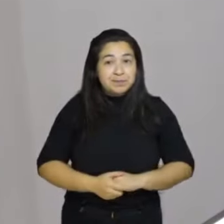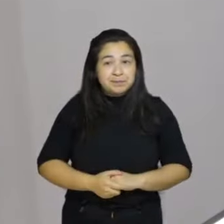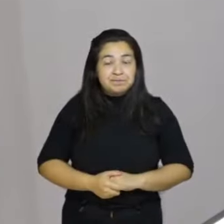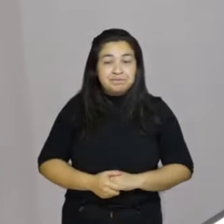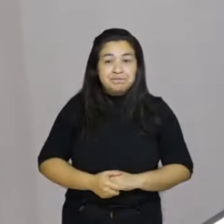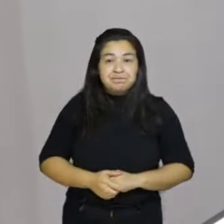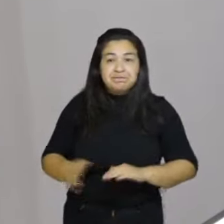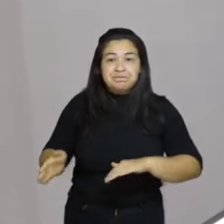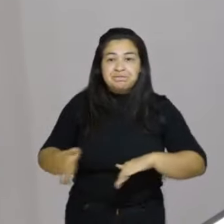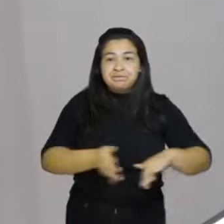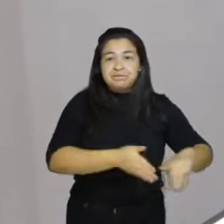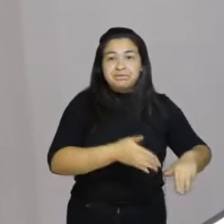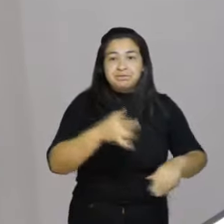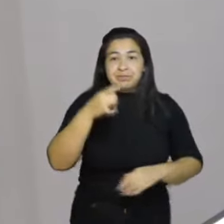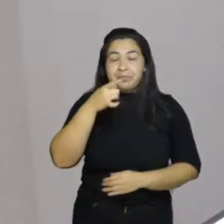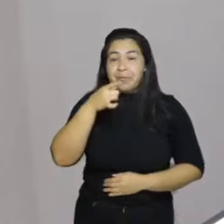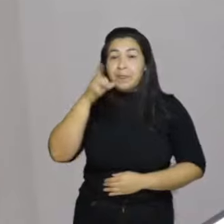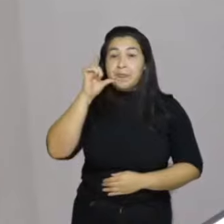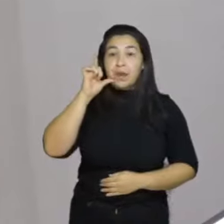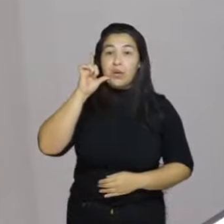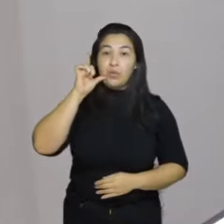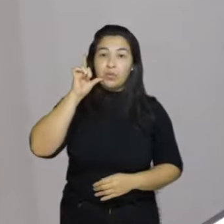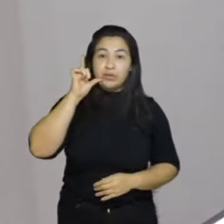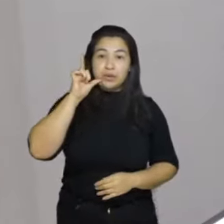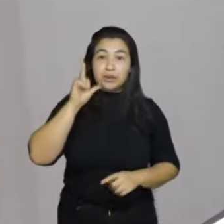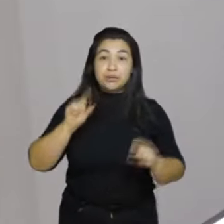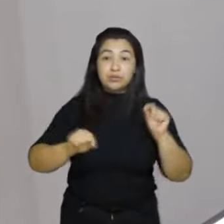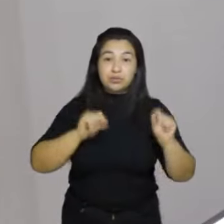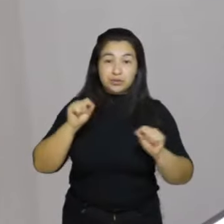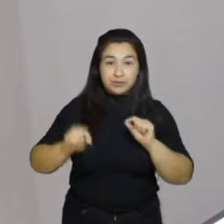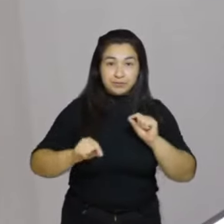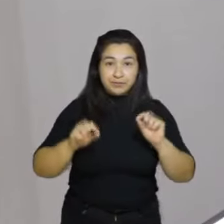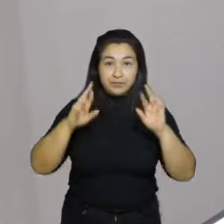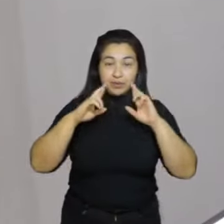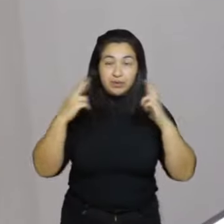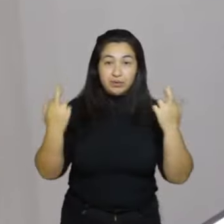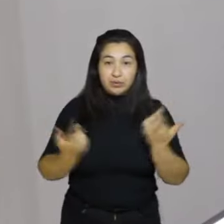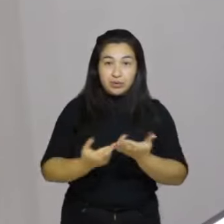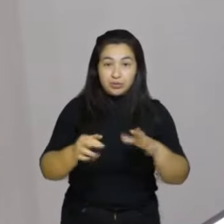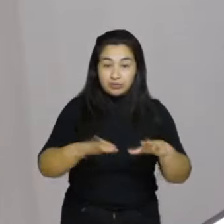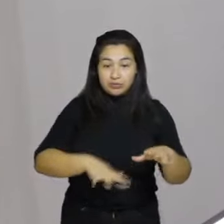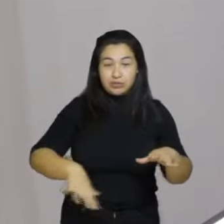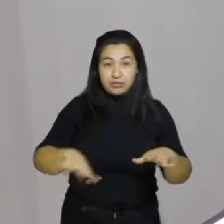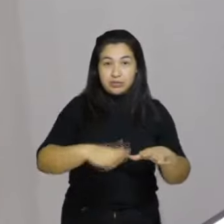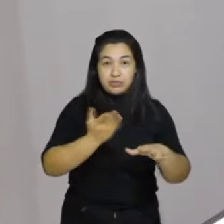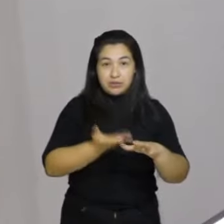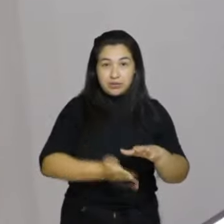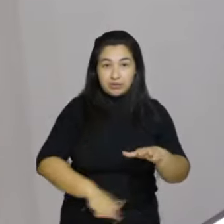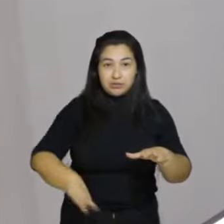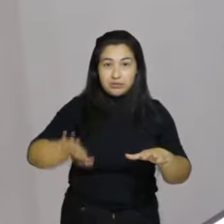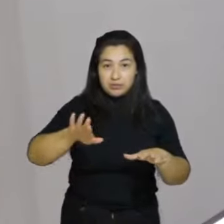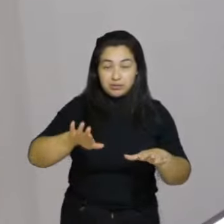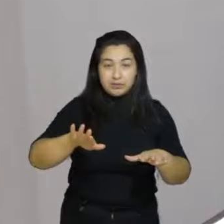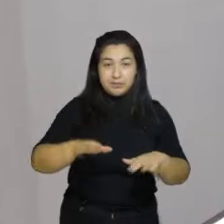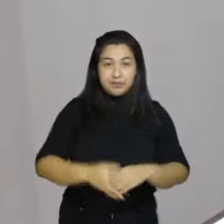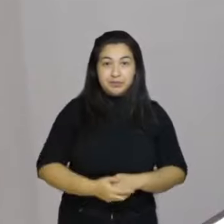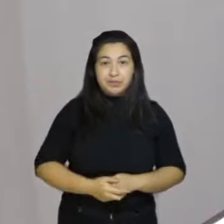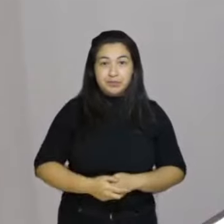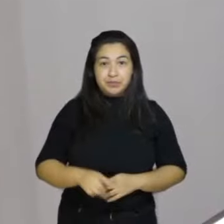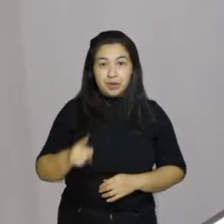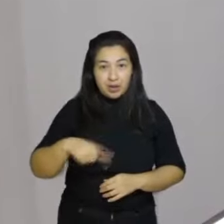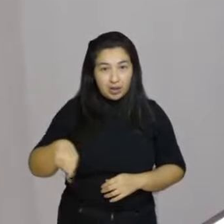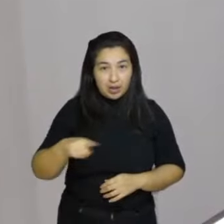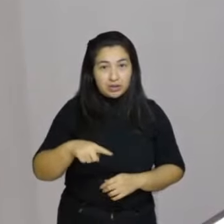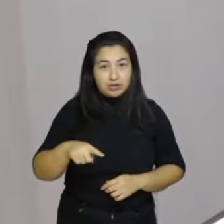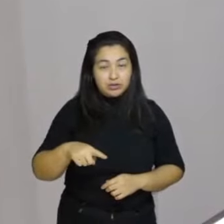senhor presidente que na data de ontem no dia de ontem estivemos reunido a bancada do Vale do do Itajaí onde nós somos coordenadores